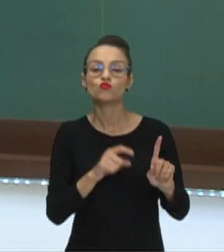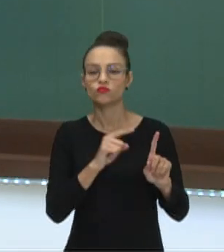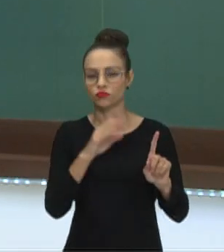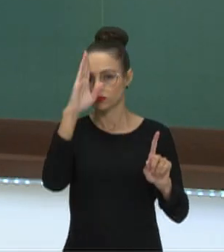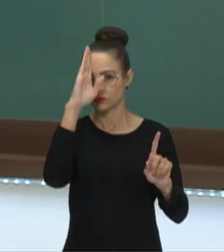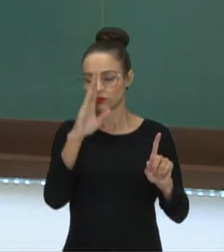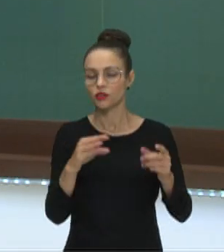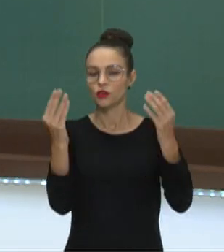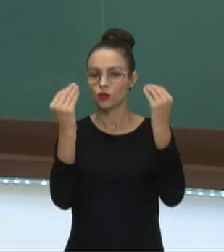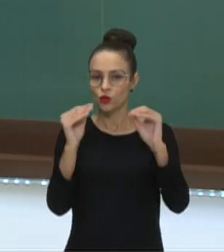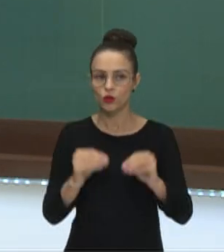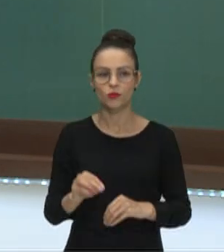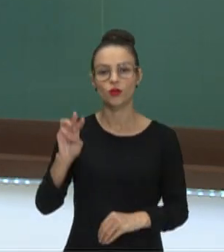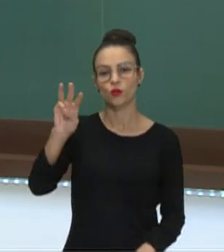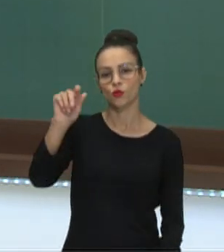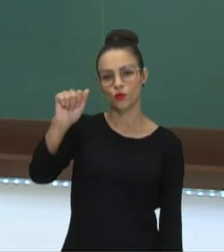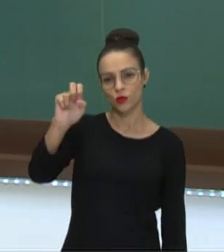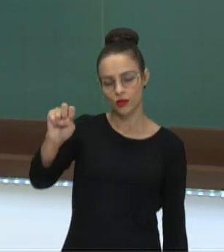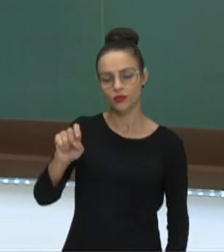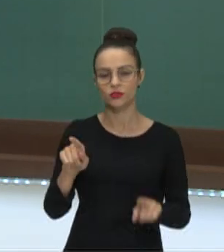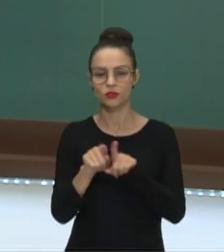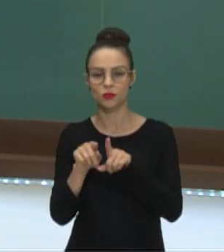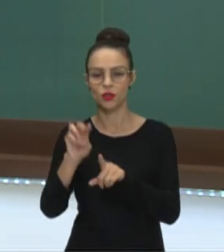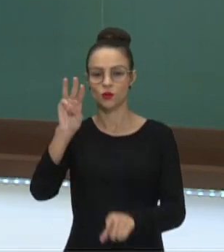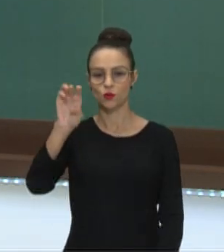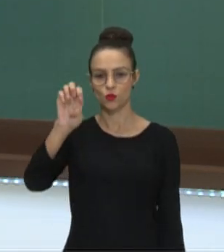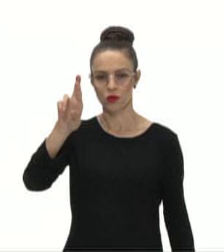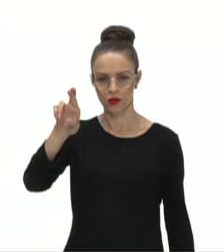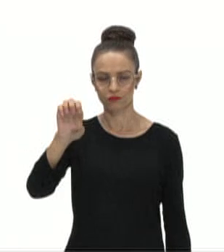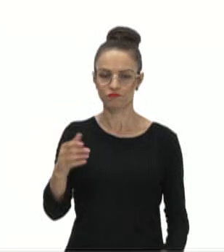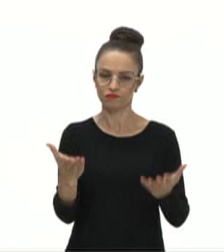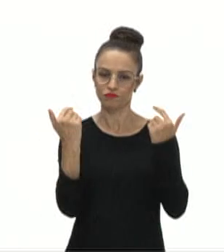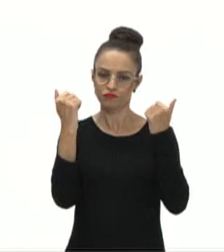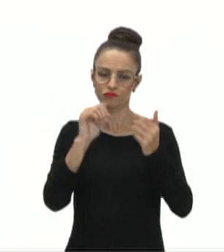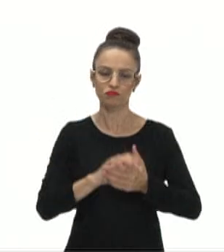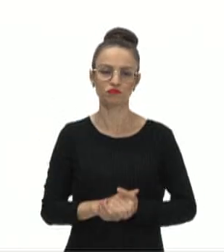e completa com was e com were. Let's go!